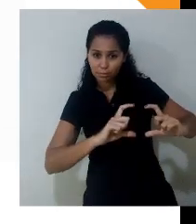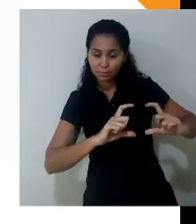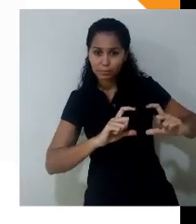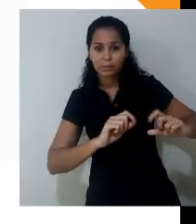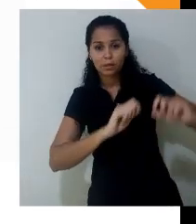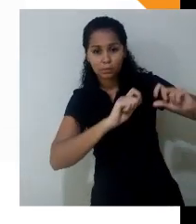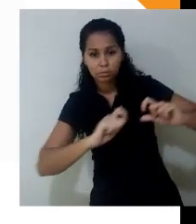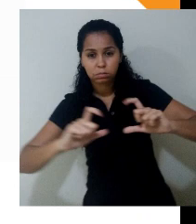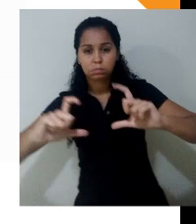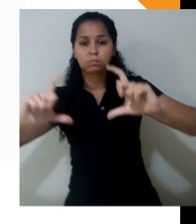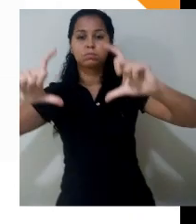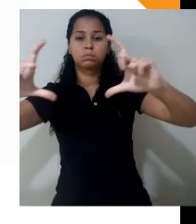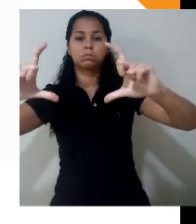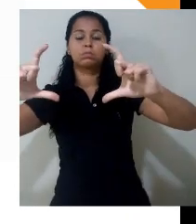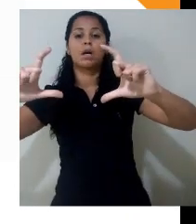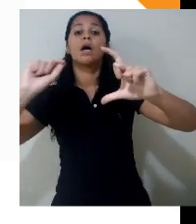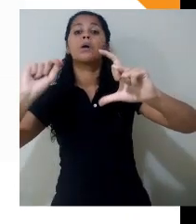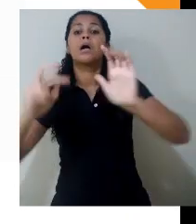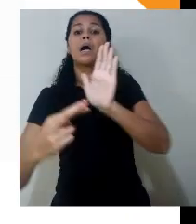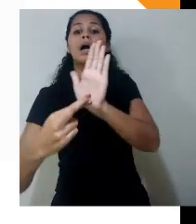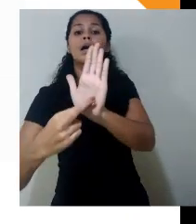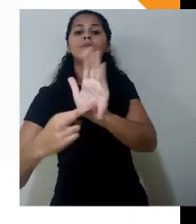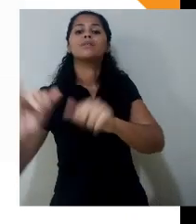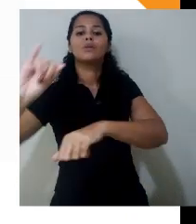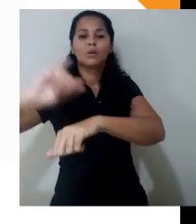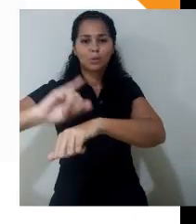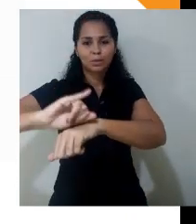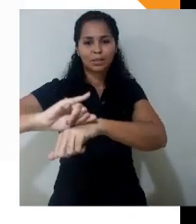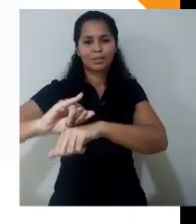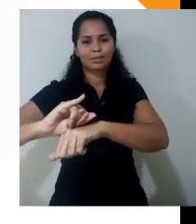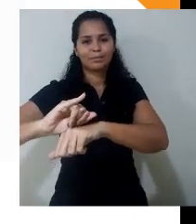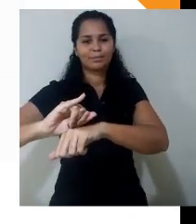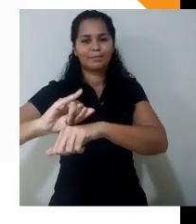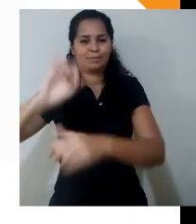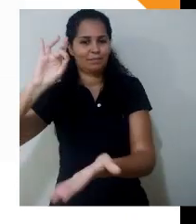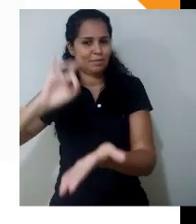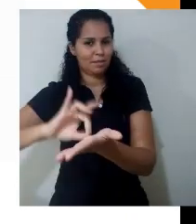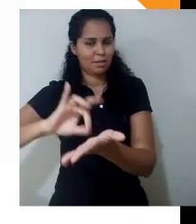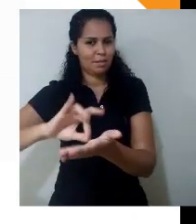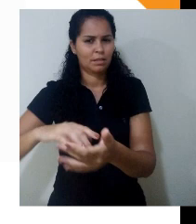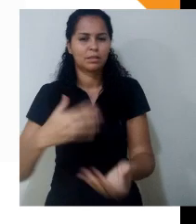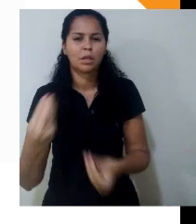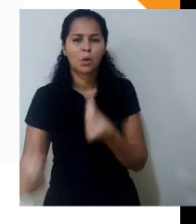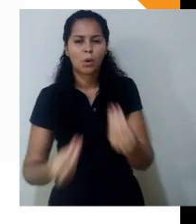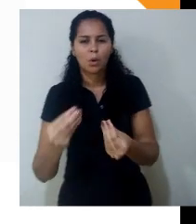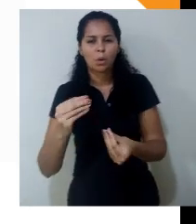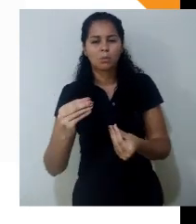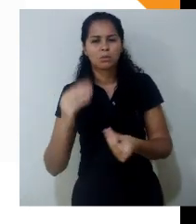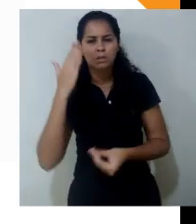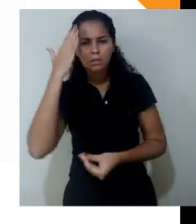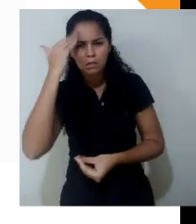minha ampliação é que vai ser a representação desse meu objeto real. Então, na hora de eu calcular a